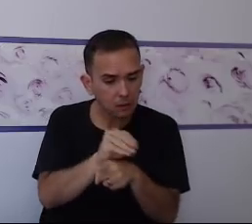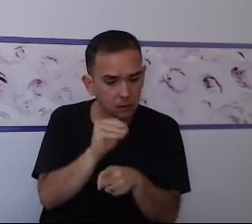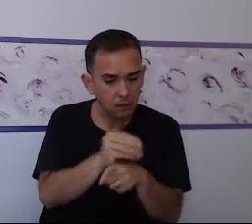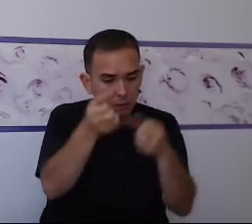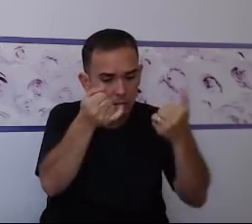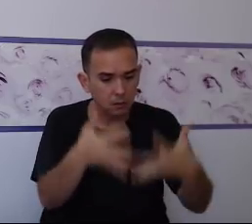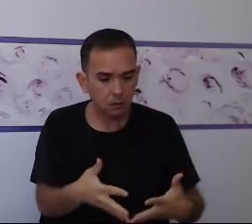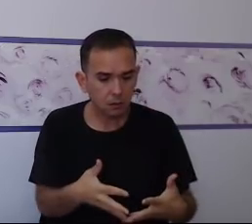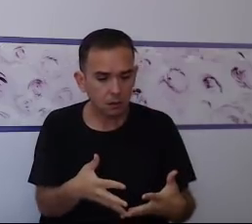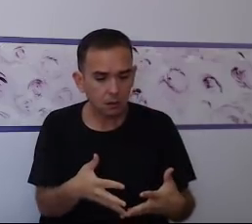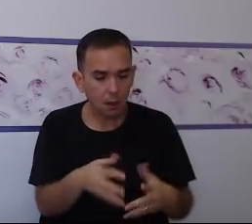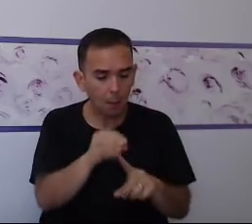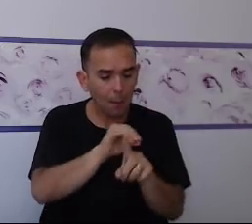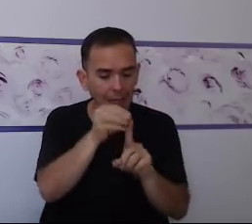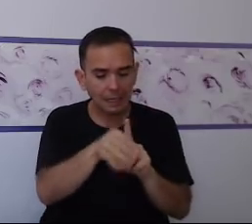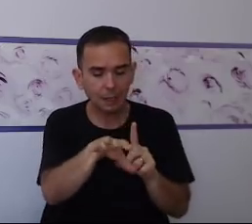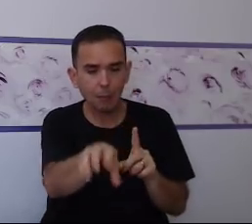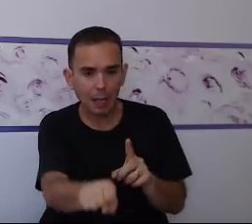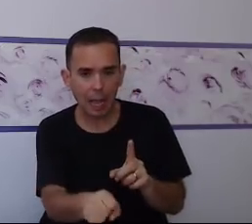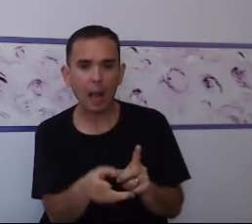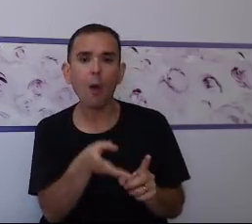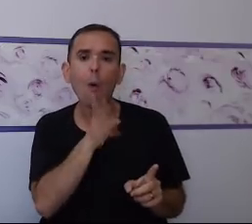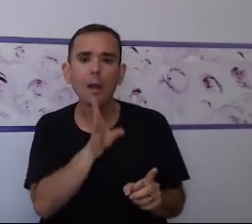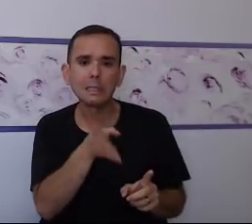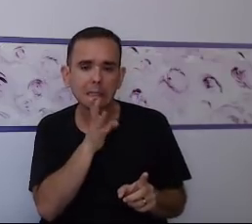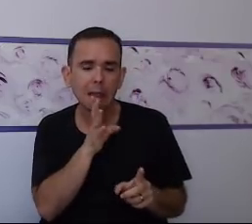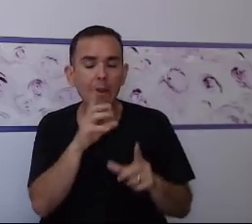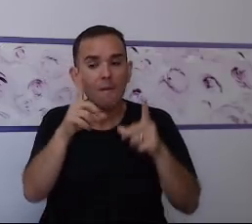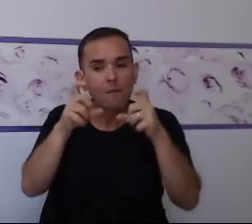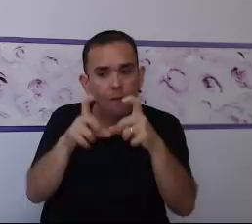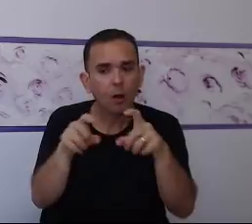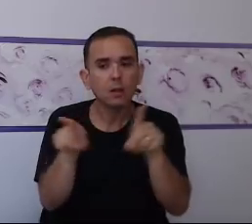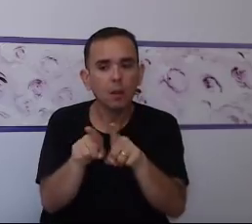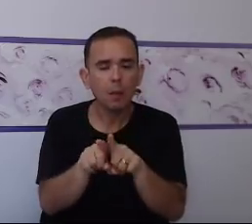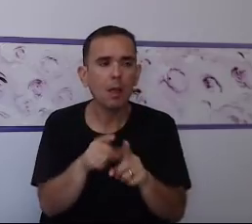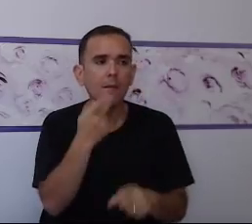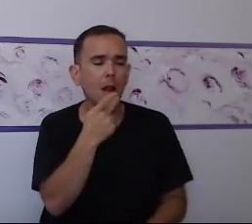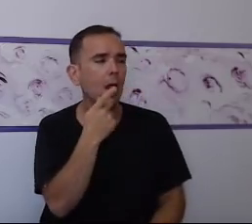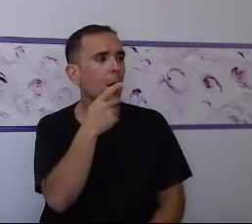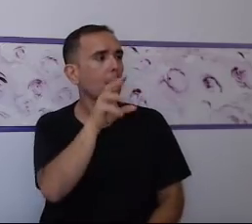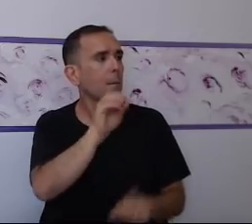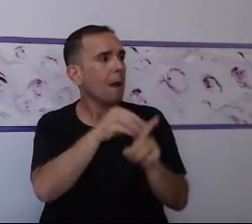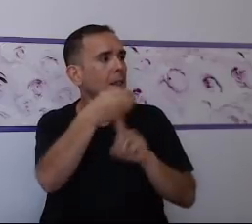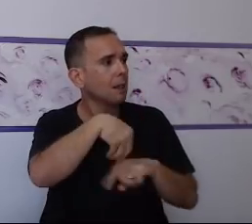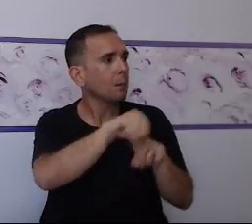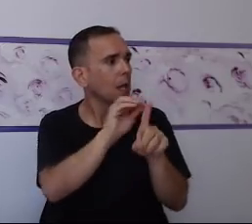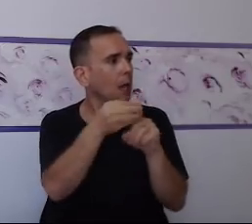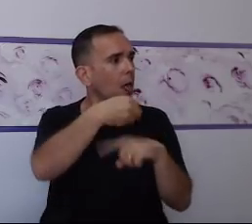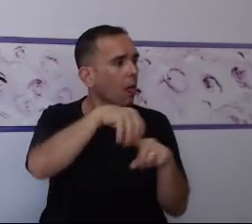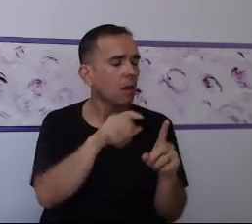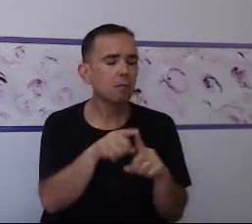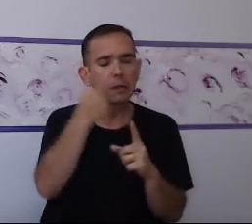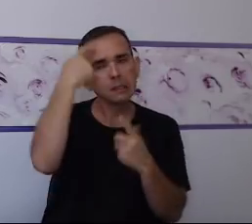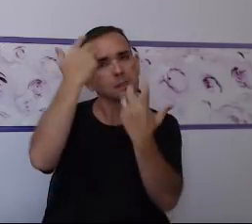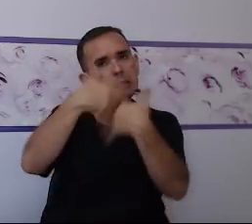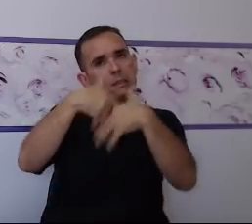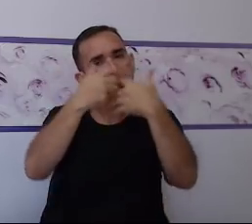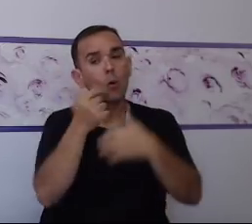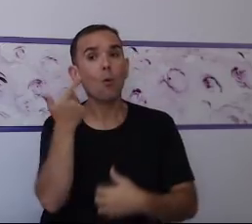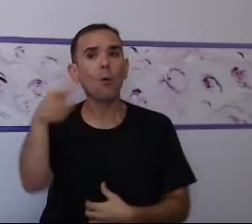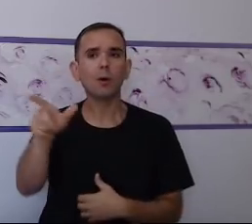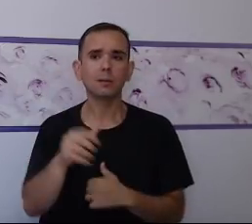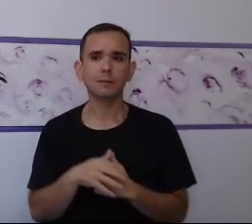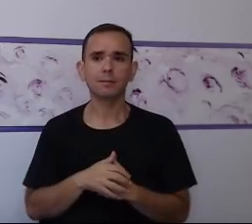uma banana, para ele pegar, para ele reconhecer a banana. Muitas vezes a gente está lá, banana, banana, banana, mas o cérebro dele está reconhecendo o